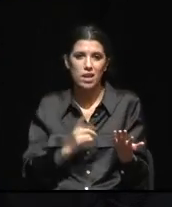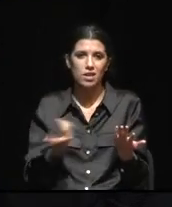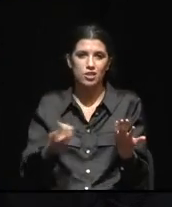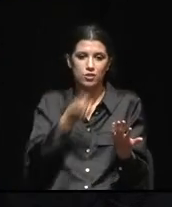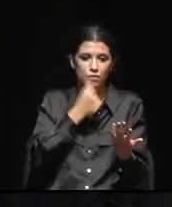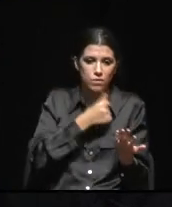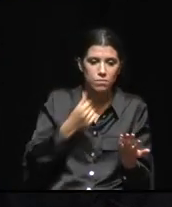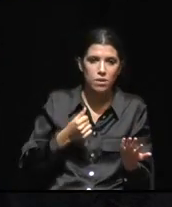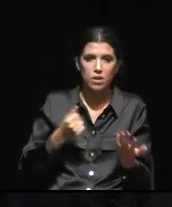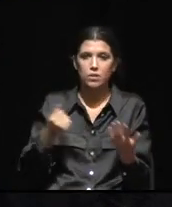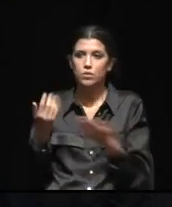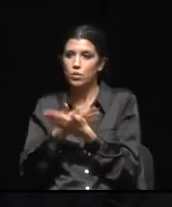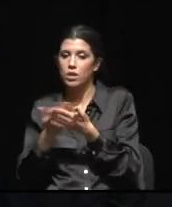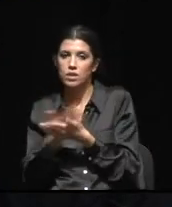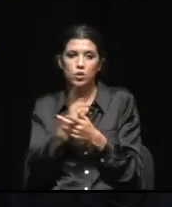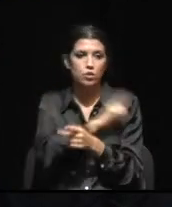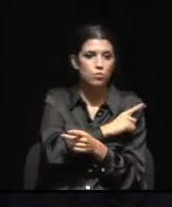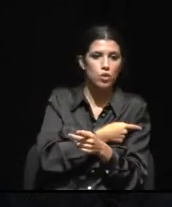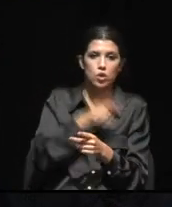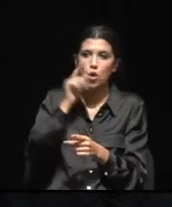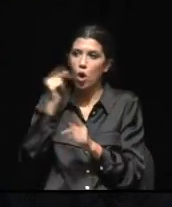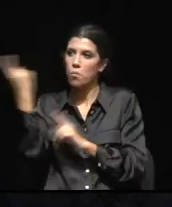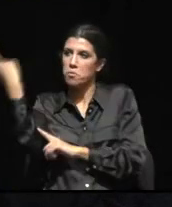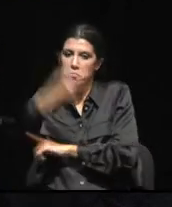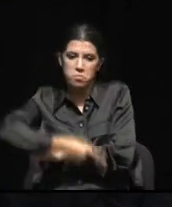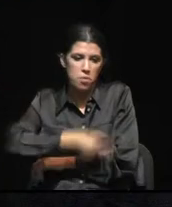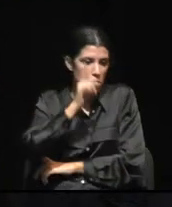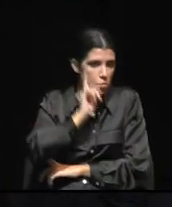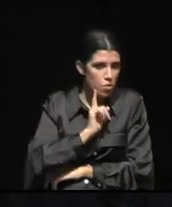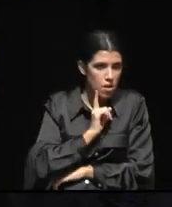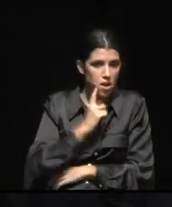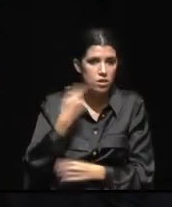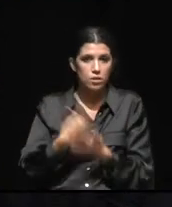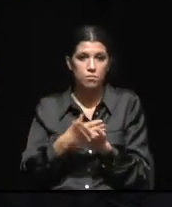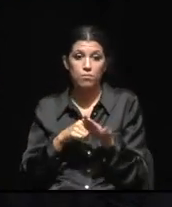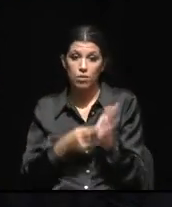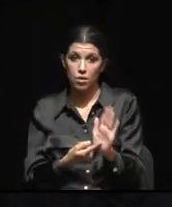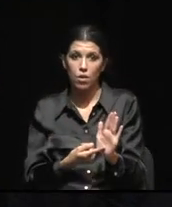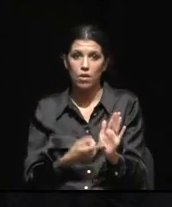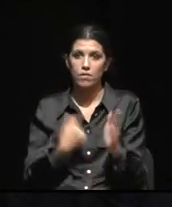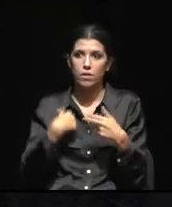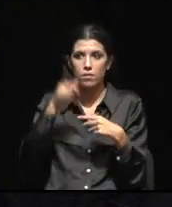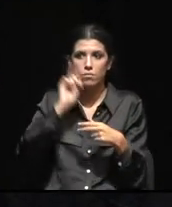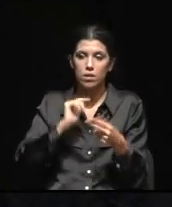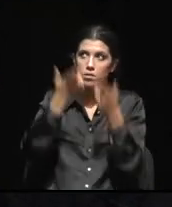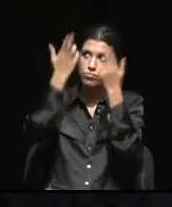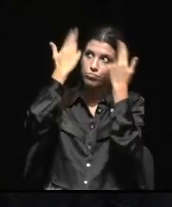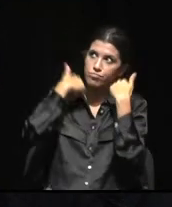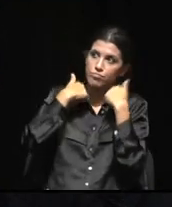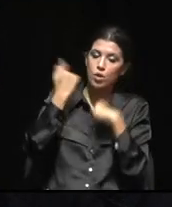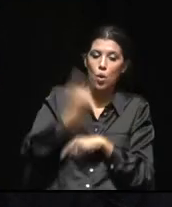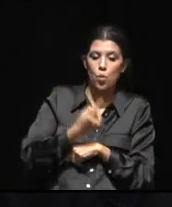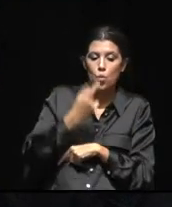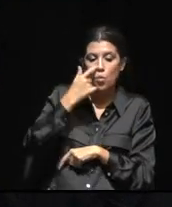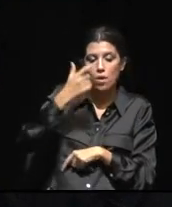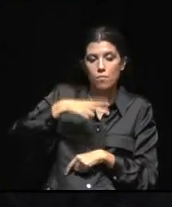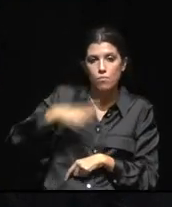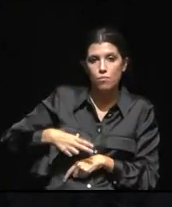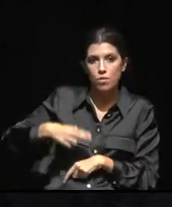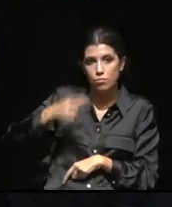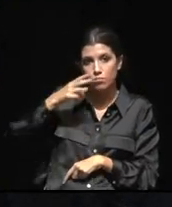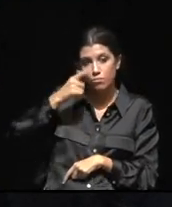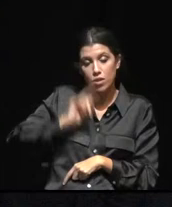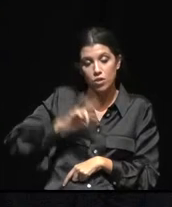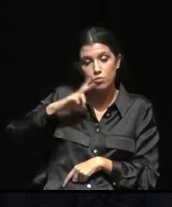as relações de poder e o domínio dos homens sobre as mulheres e que ilustram o lugar subalterno que cabia às mulheres portuguesas Até abril